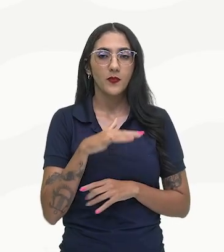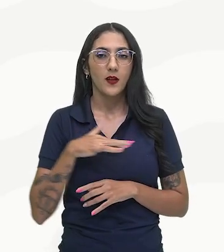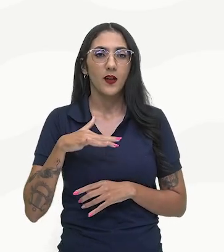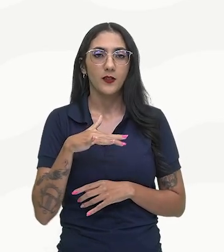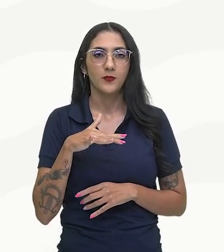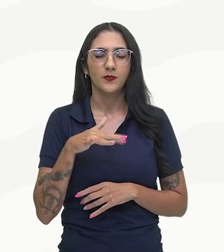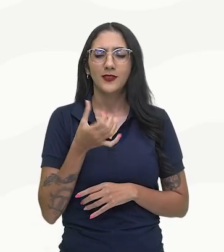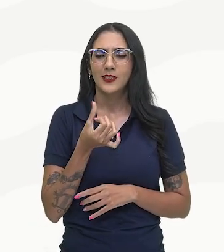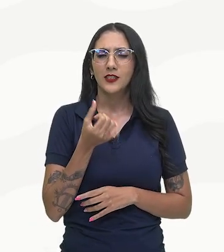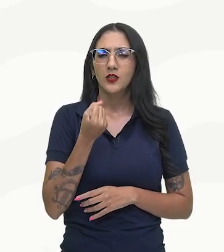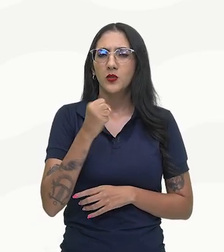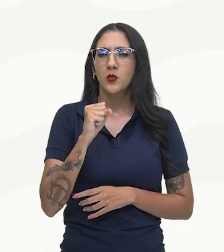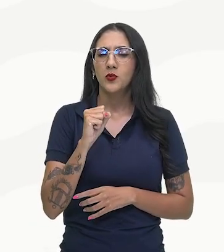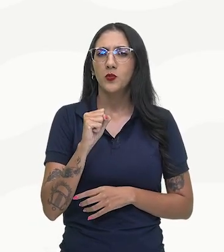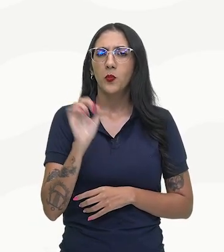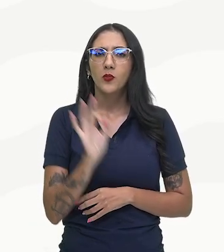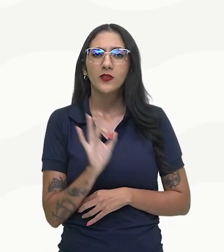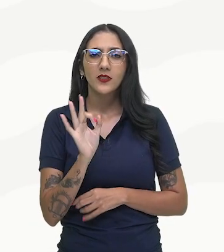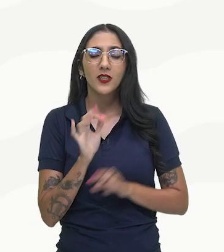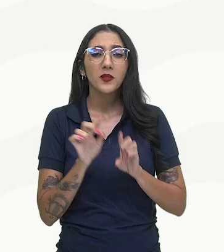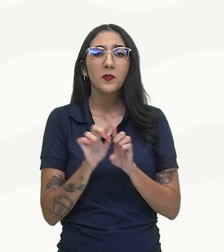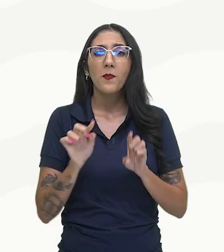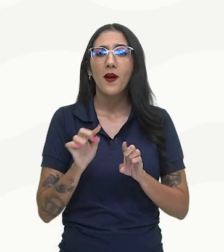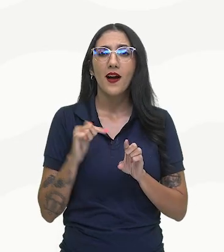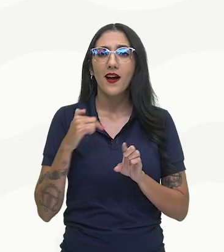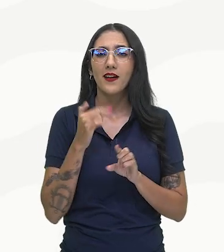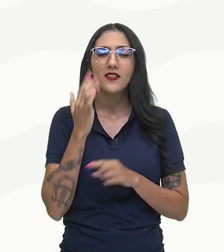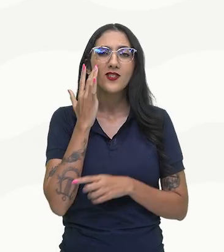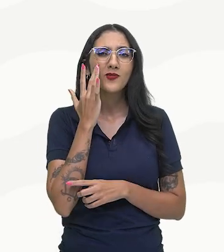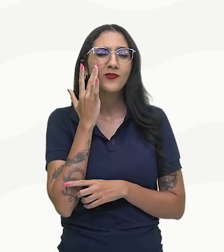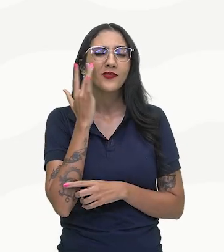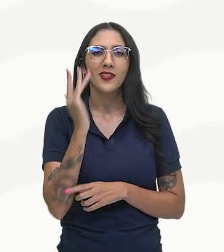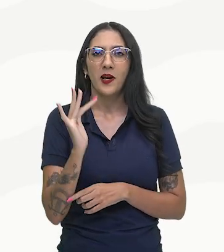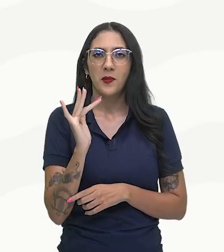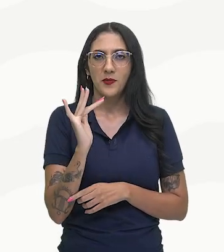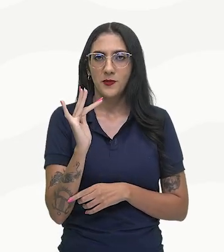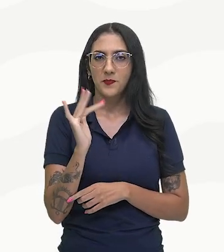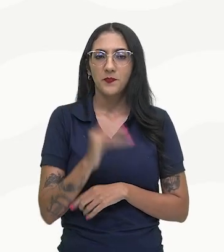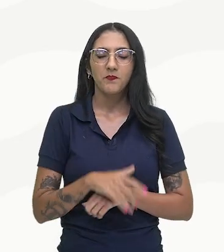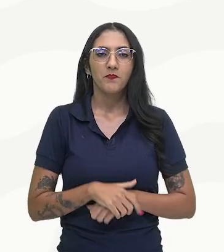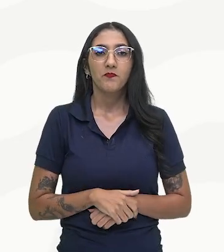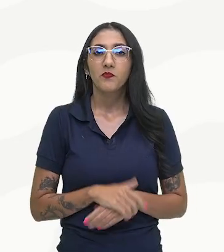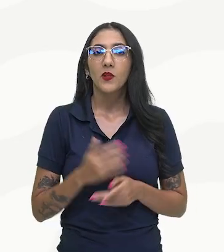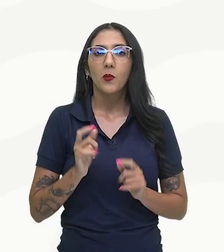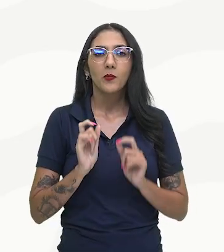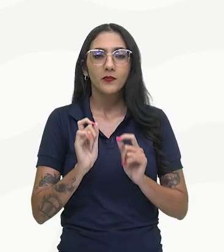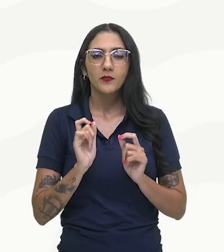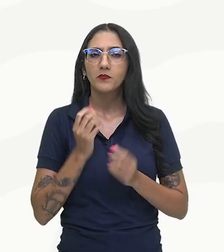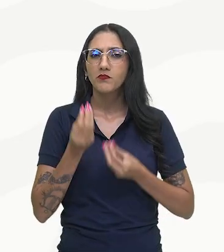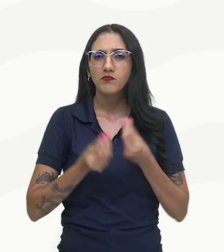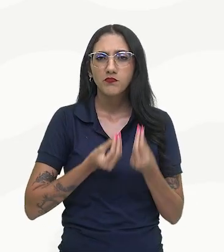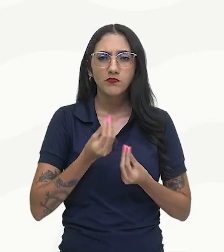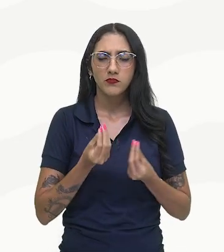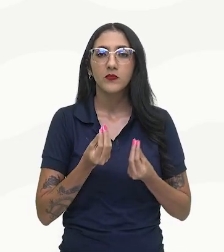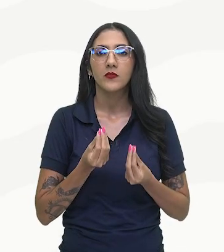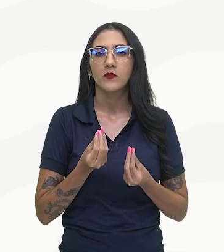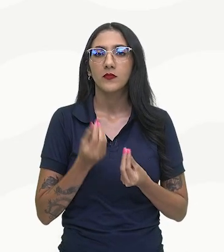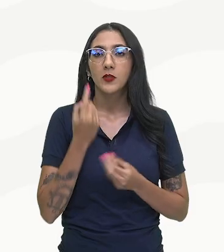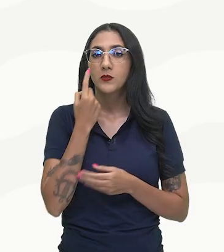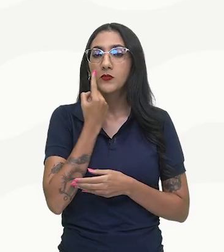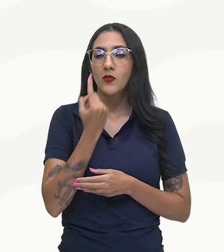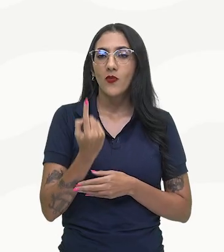68%. Só que a gente não sabe as medidas que foram aumentadas. Então, o que que a gente vai fazer? A gente vai ampliar aqui no